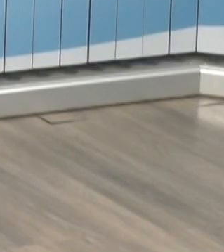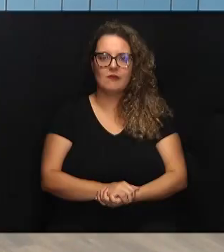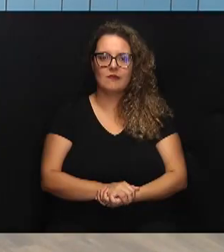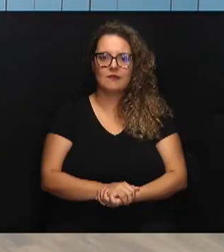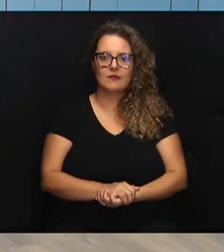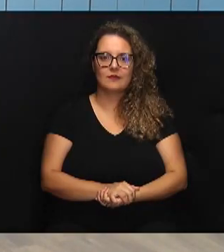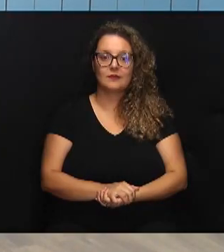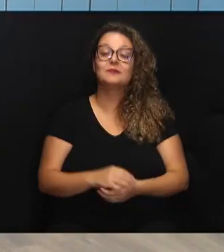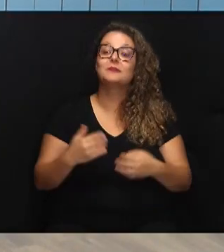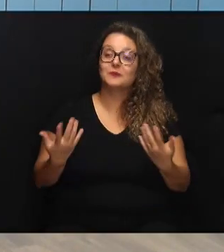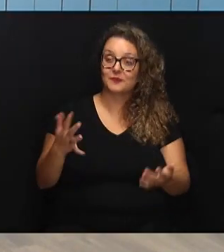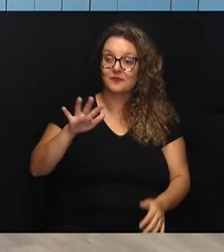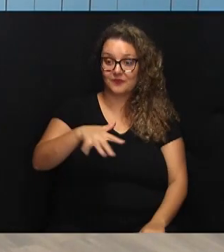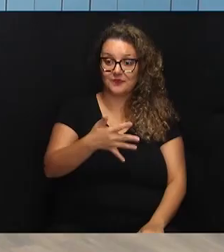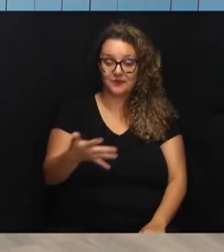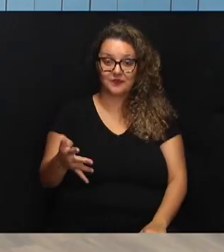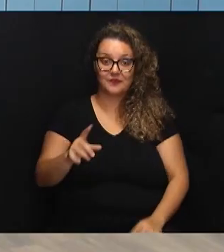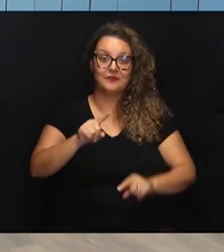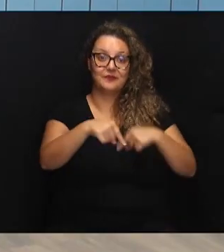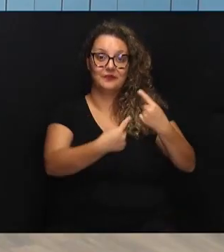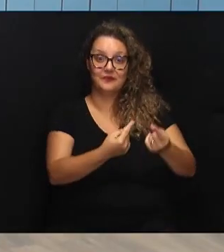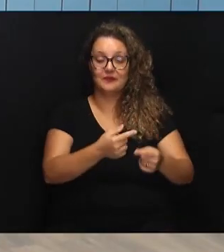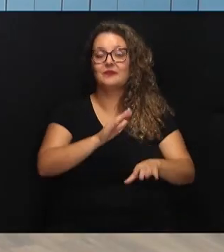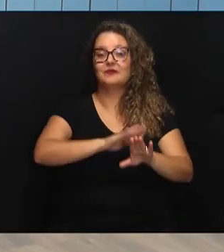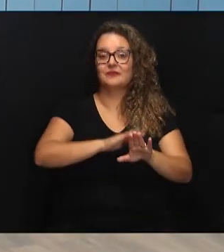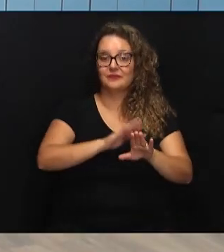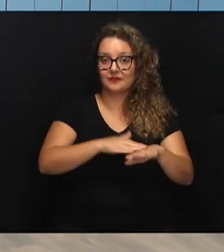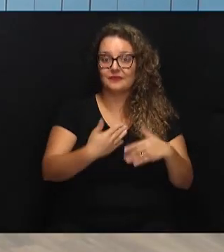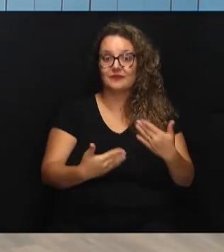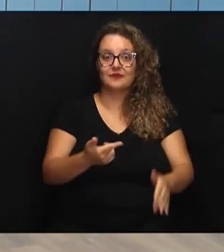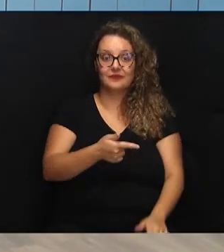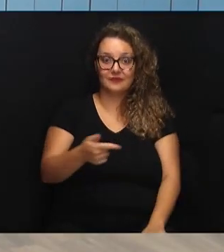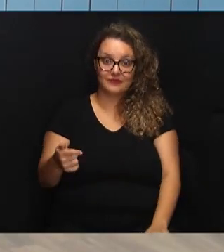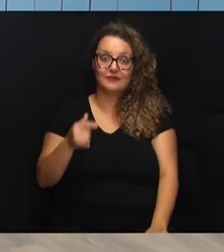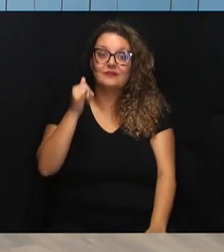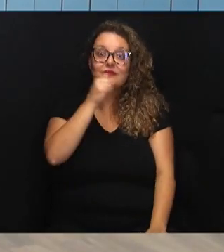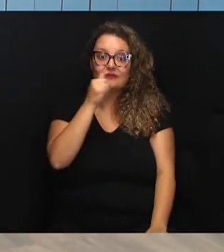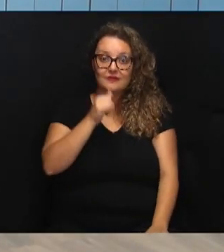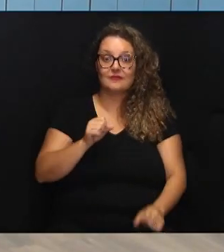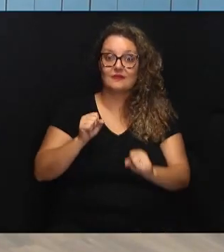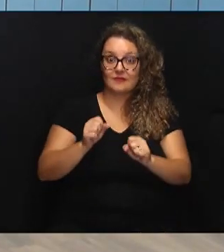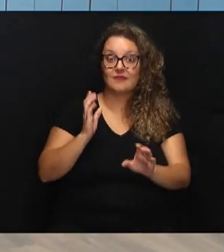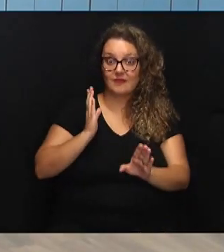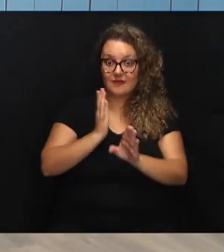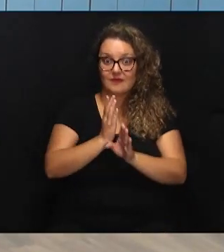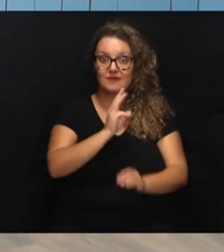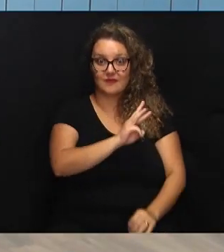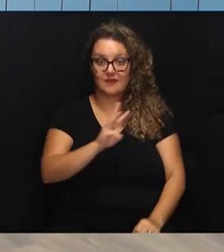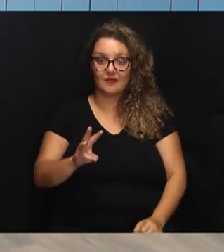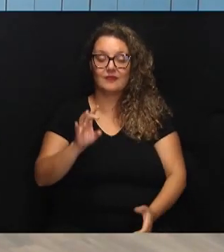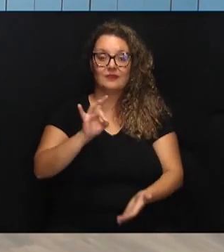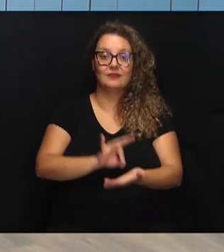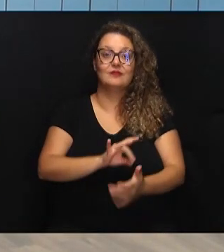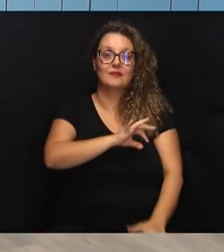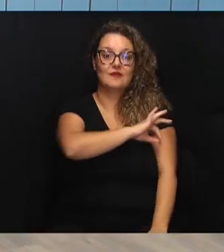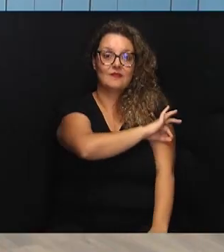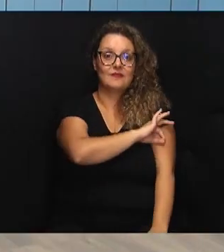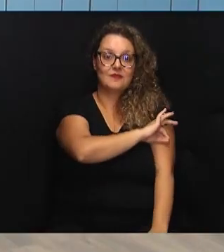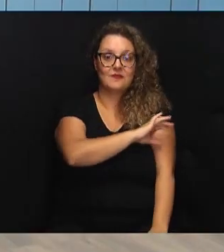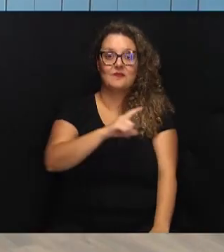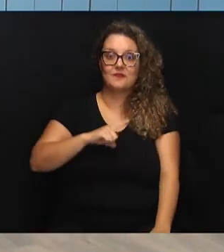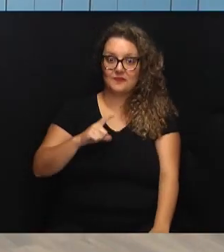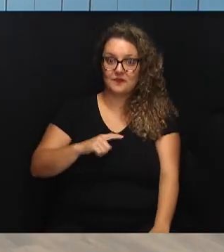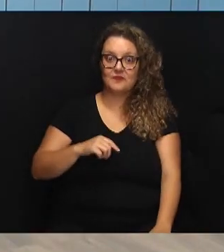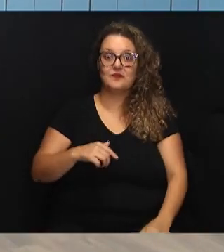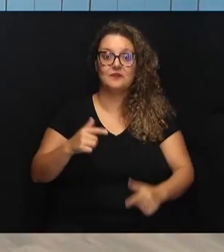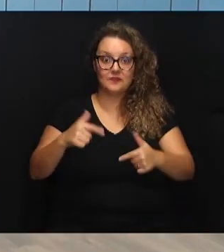E o calendário com as outras atividades da Semana Italiana você pode encontrar no site oficial da Prefeitura, que tem lá os